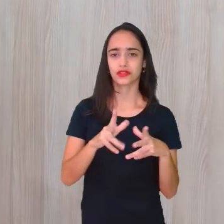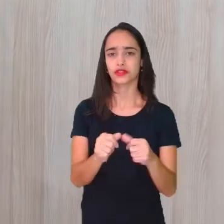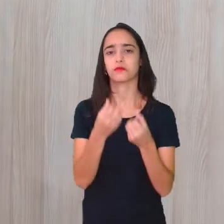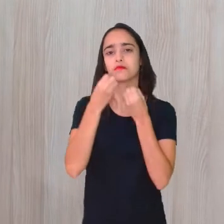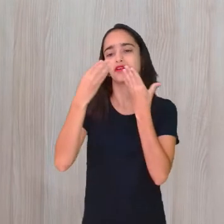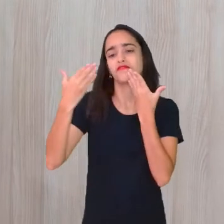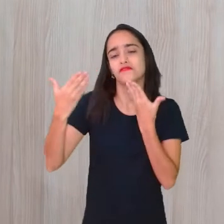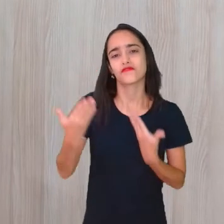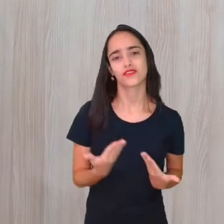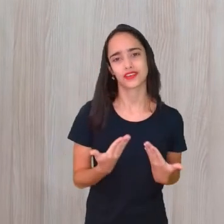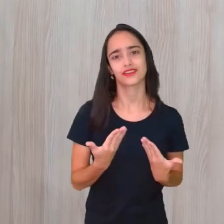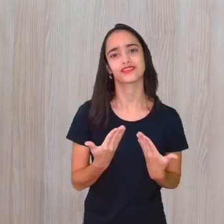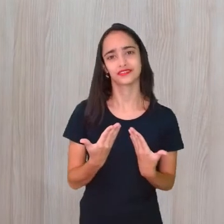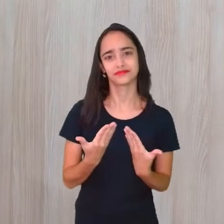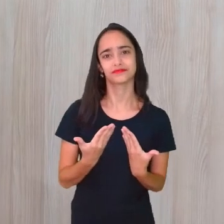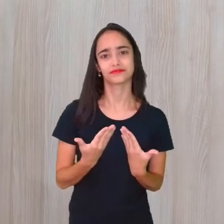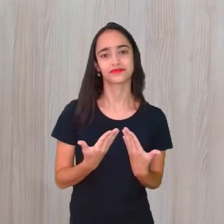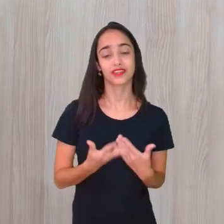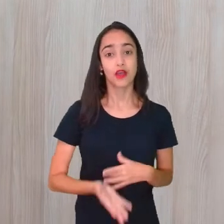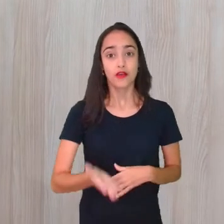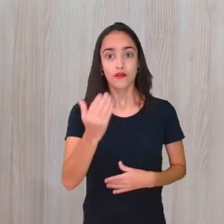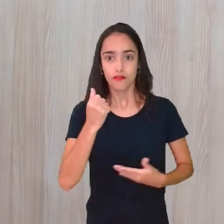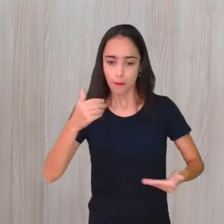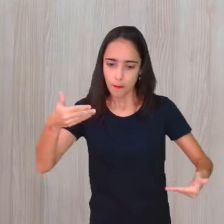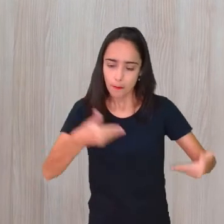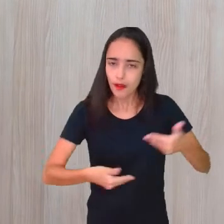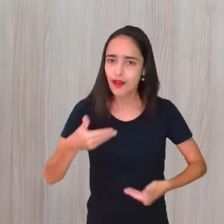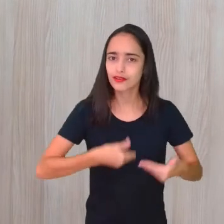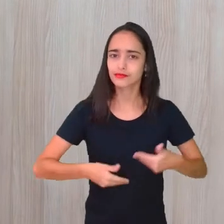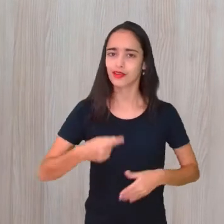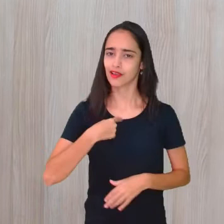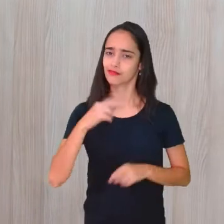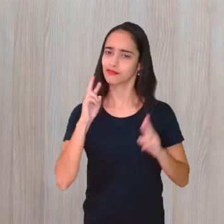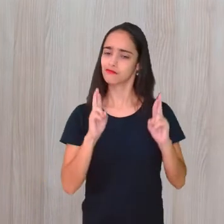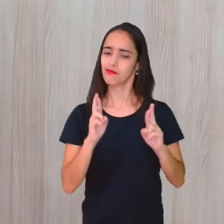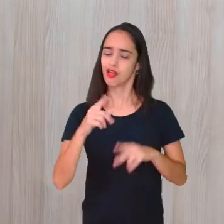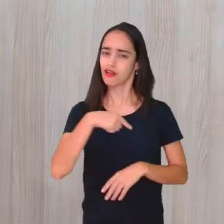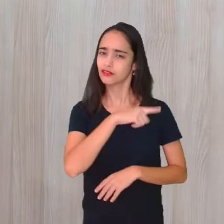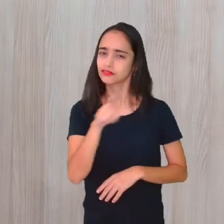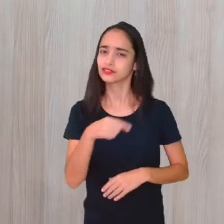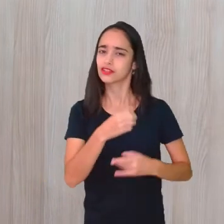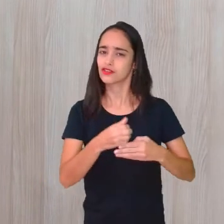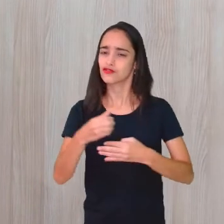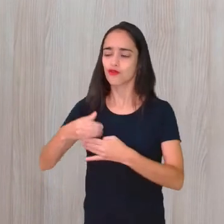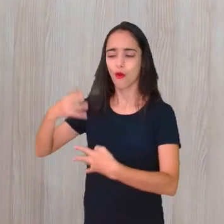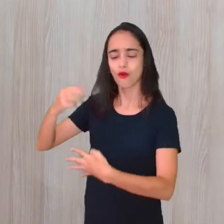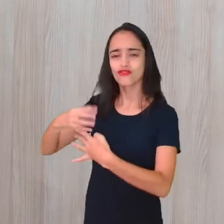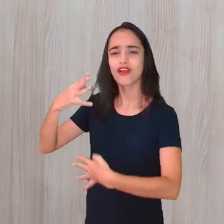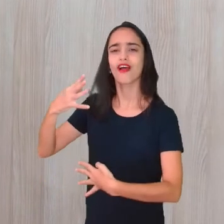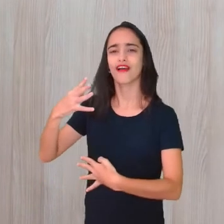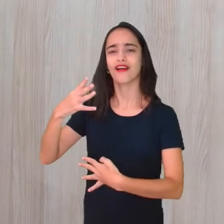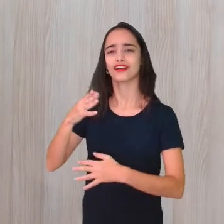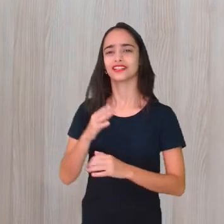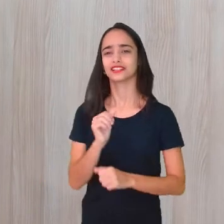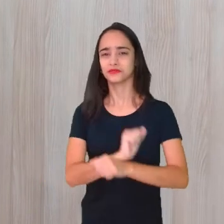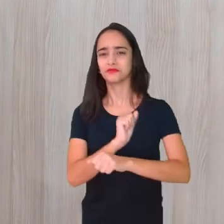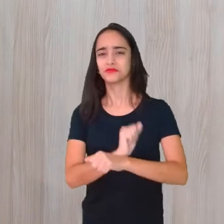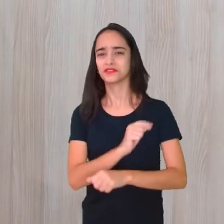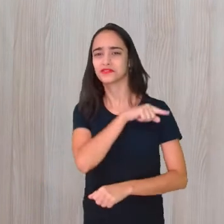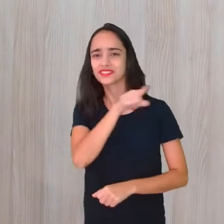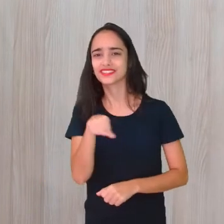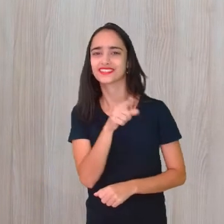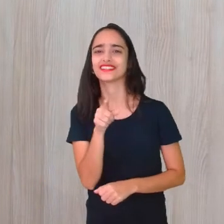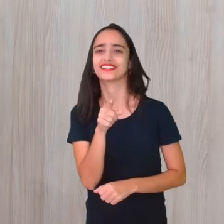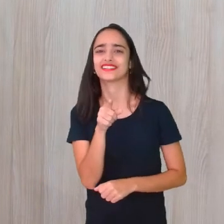todas bem-vindos e bem-vindas. Vamos participar, estou aqui aguardando vocês no chat, viu? Já coloquei minha mensagem, estou aguardando vocês. É